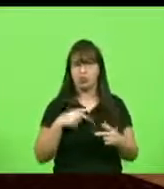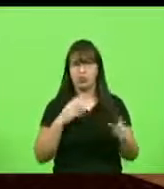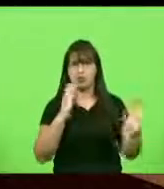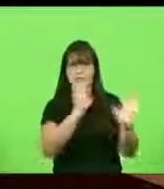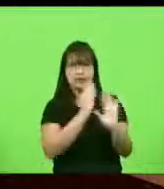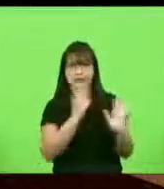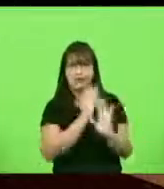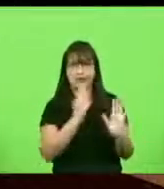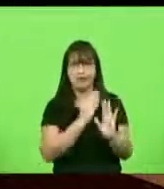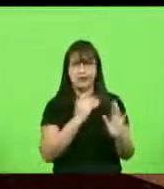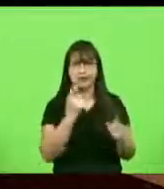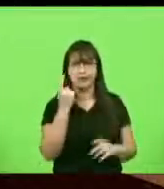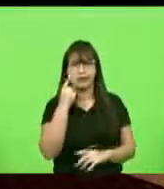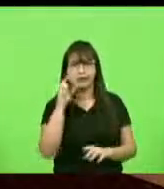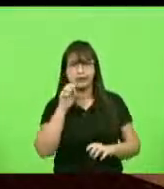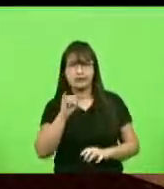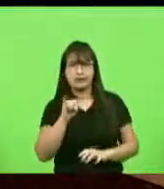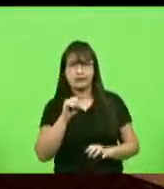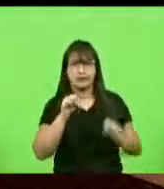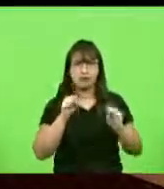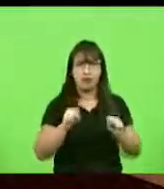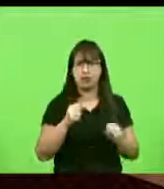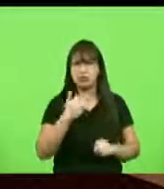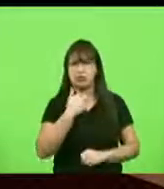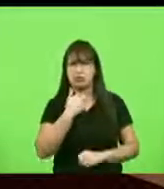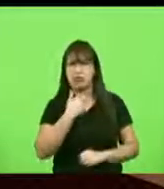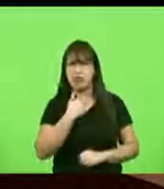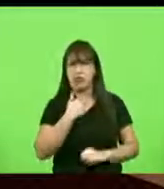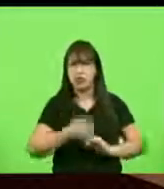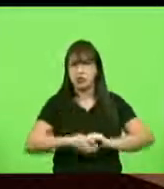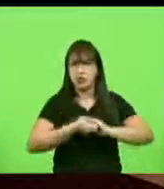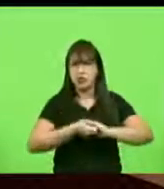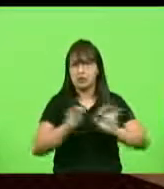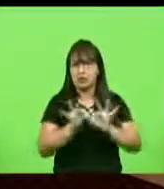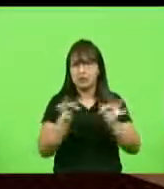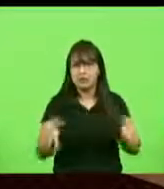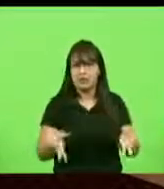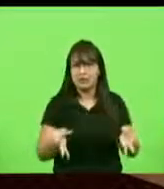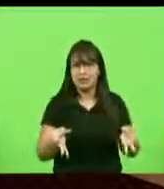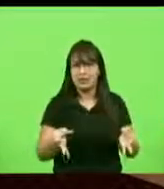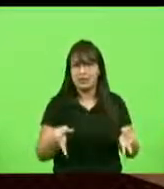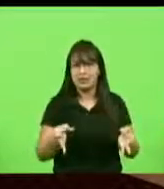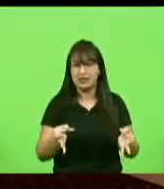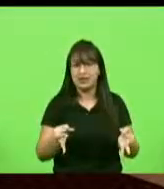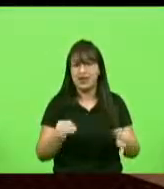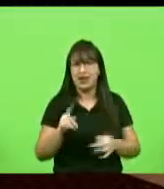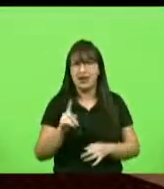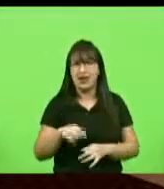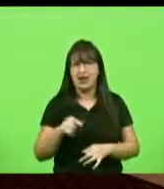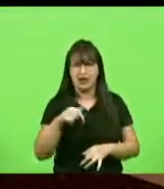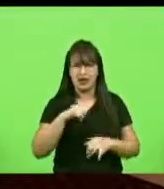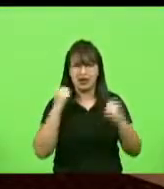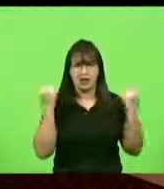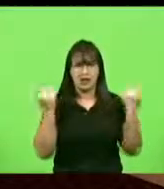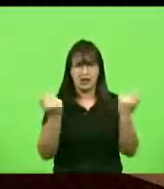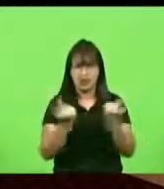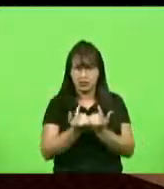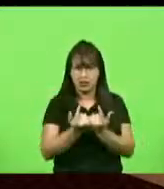investigação para poder apresentar um cumprimento a uma pessoa. É um expediente que a Assembleia usa,